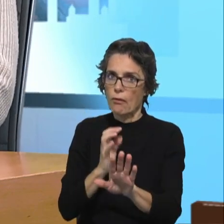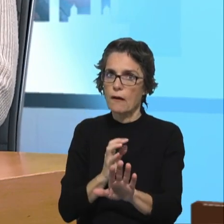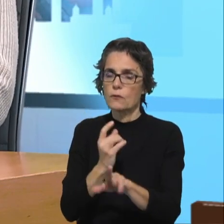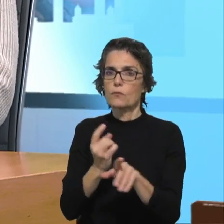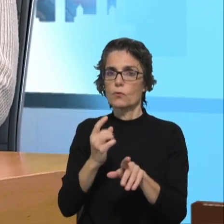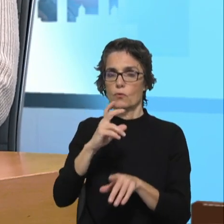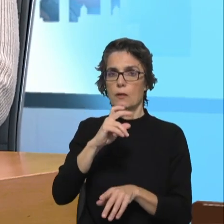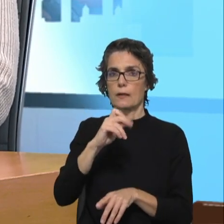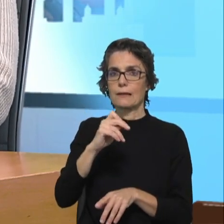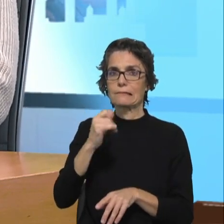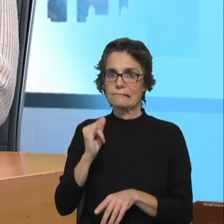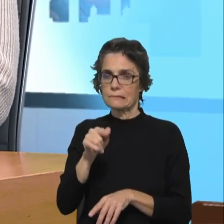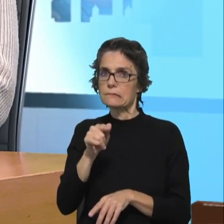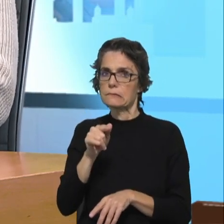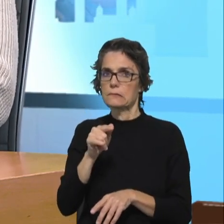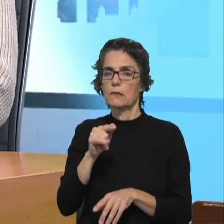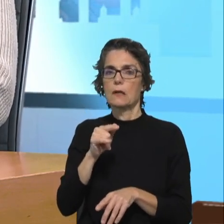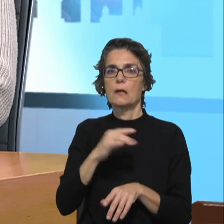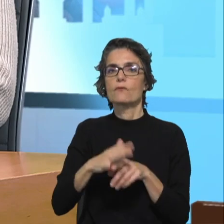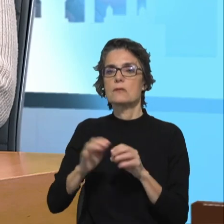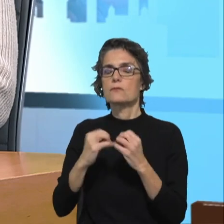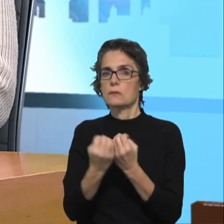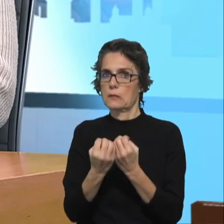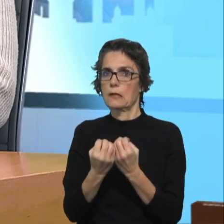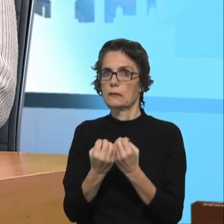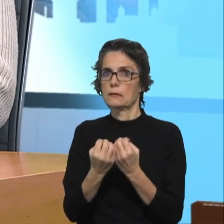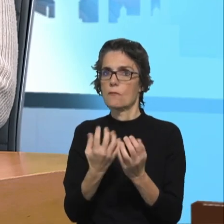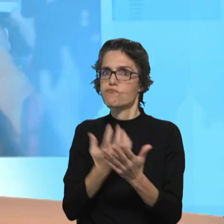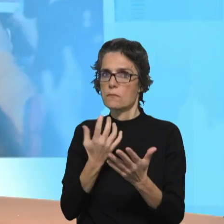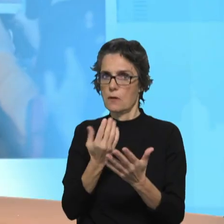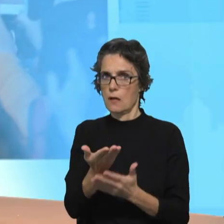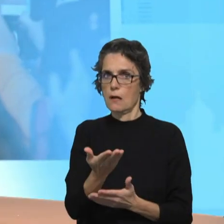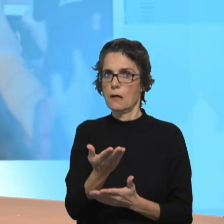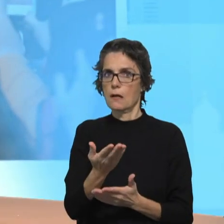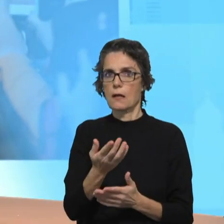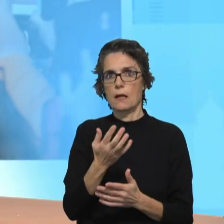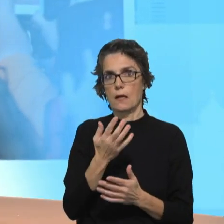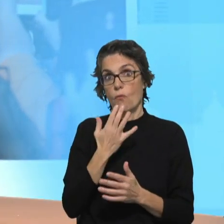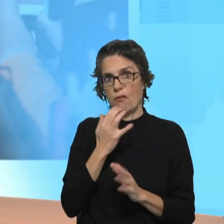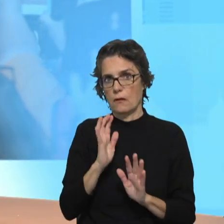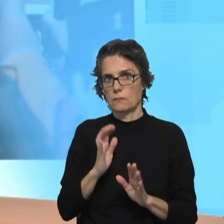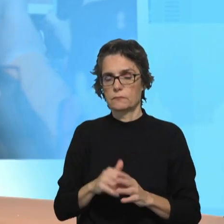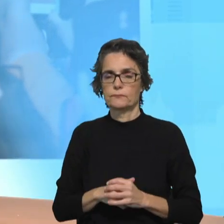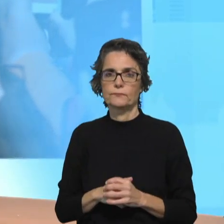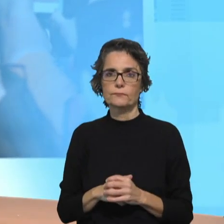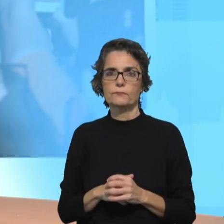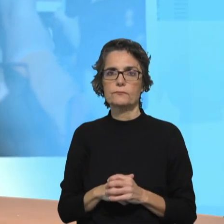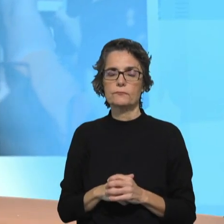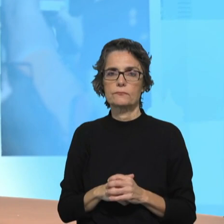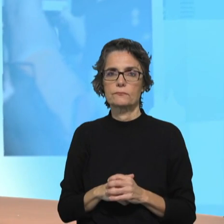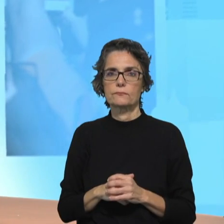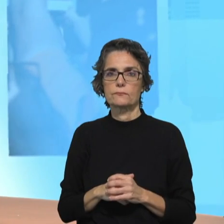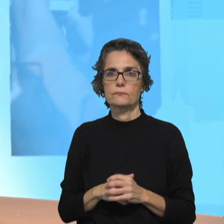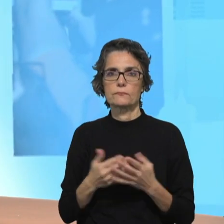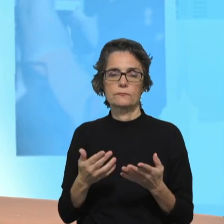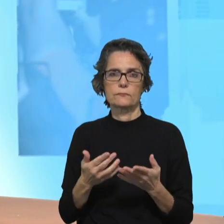inteligência artificial é enorme e vale a pena estar atento. Que potência, enfim,